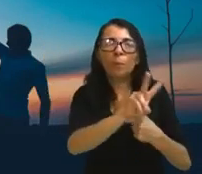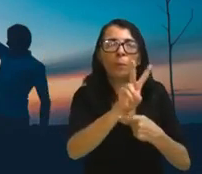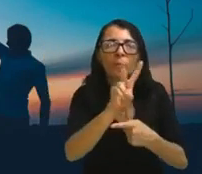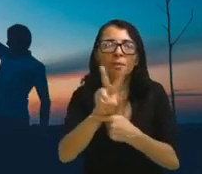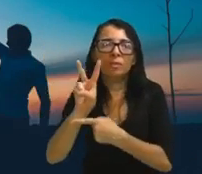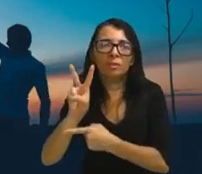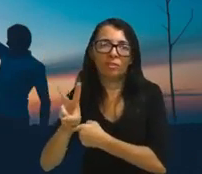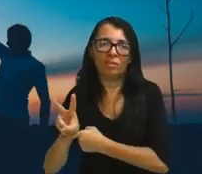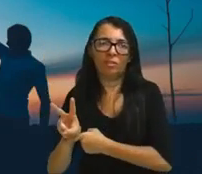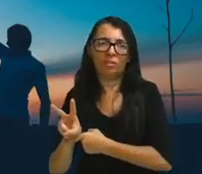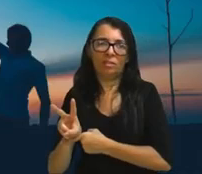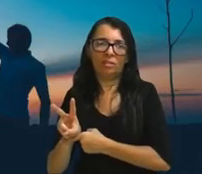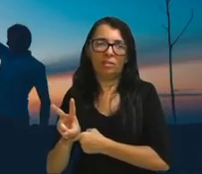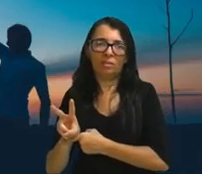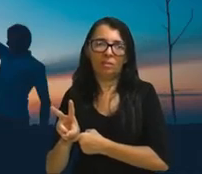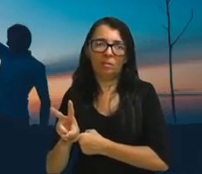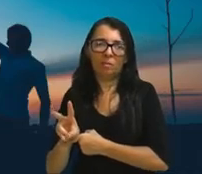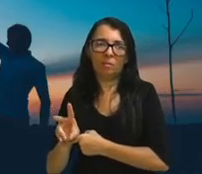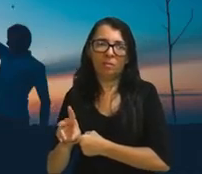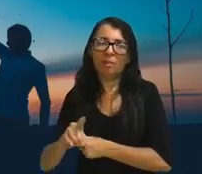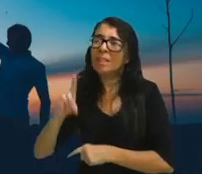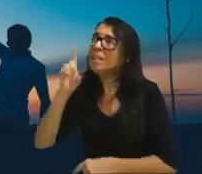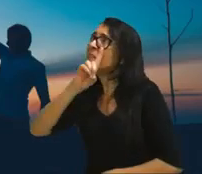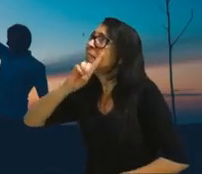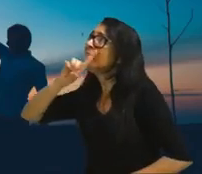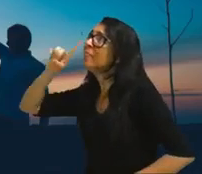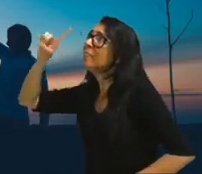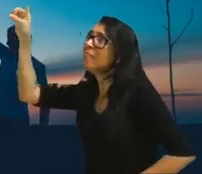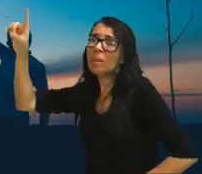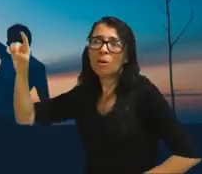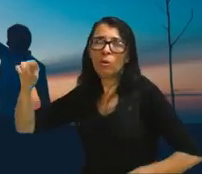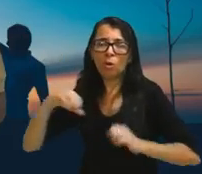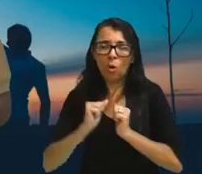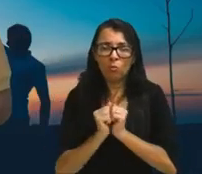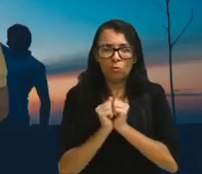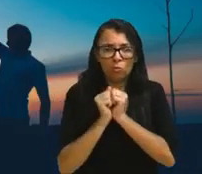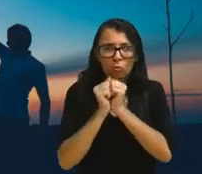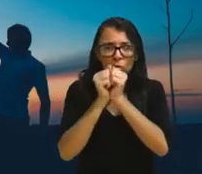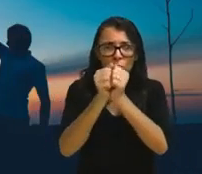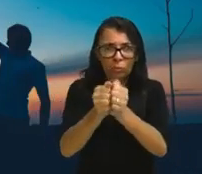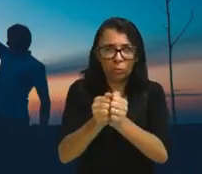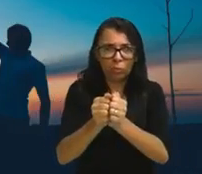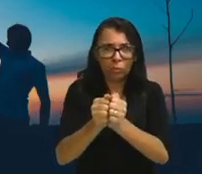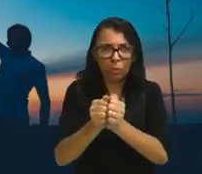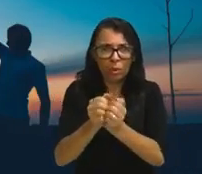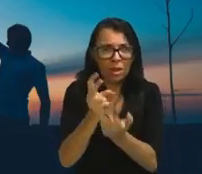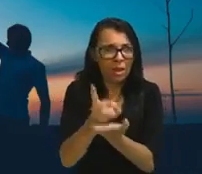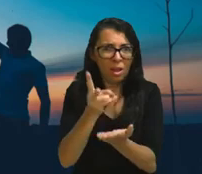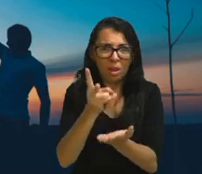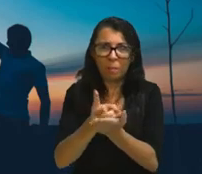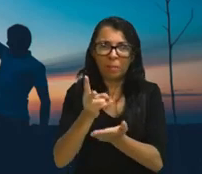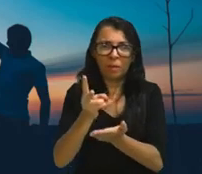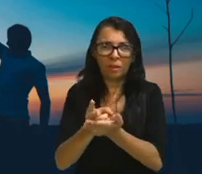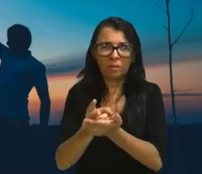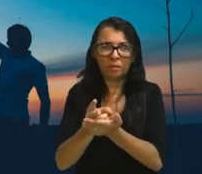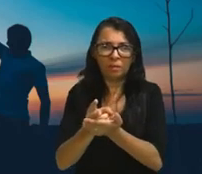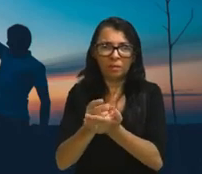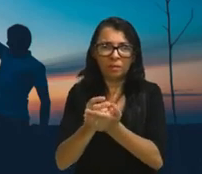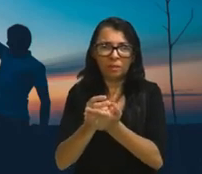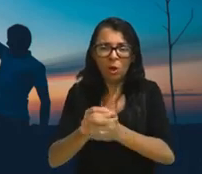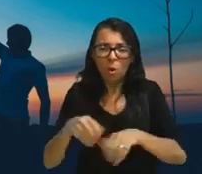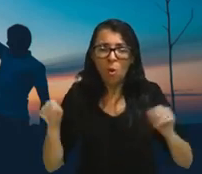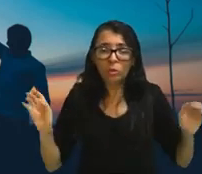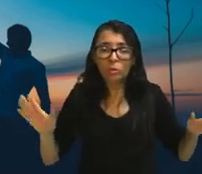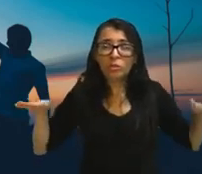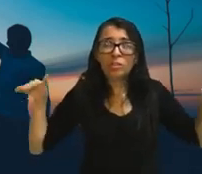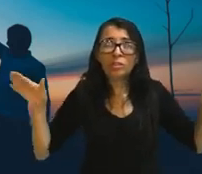a sentinela. É Deus que monta a guarda, cuidando para que nós tenhamos uma boa noite de descanso, que nós tenhamos